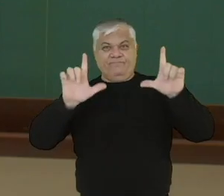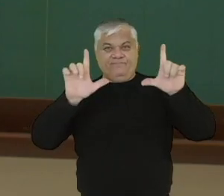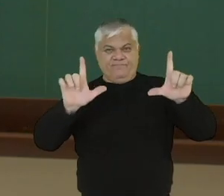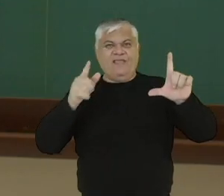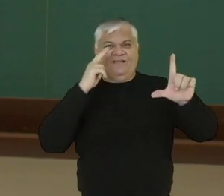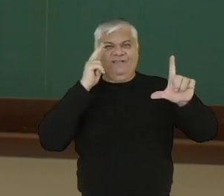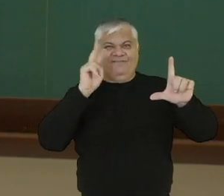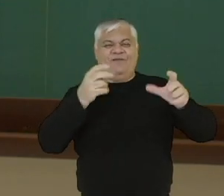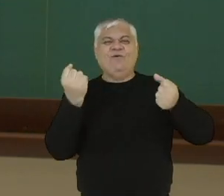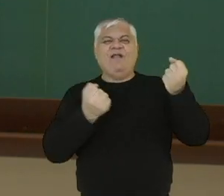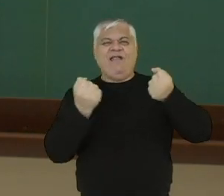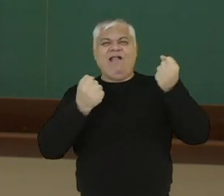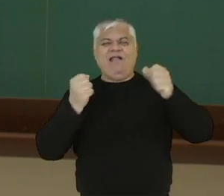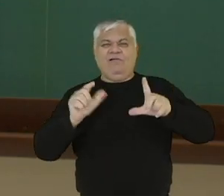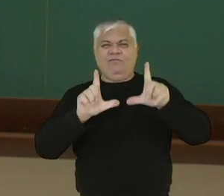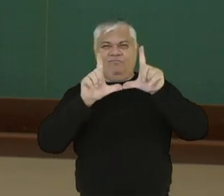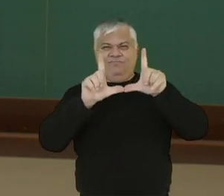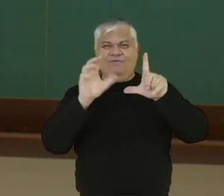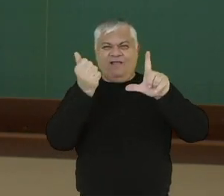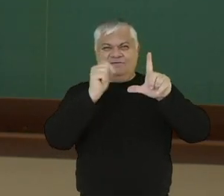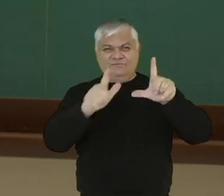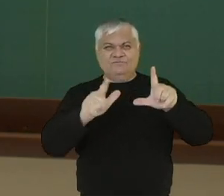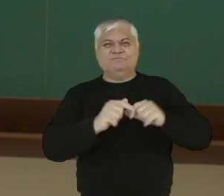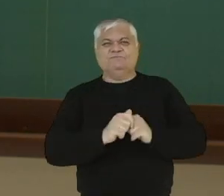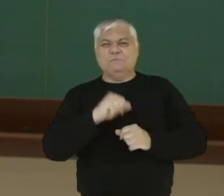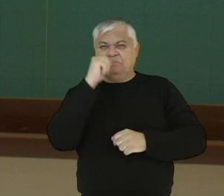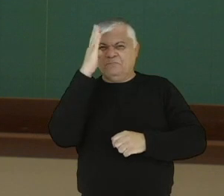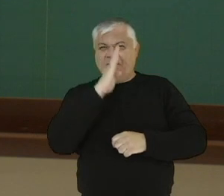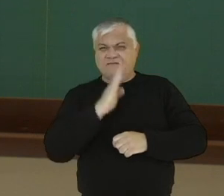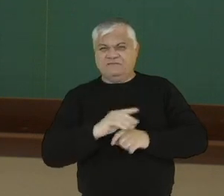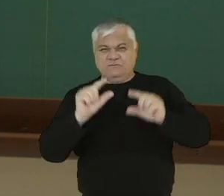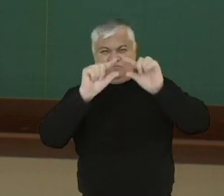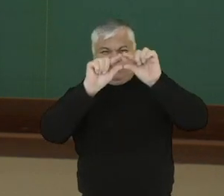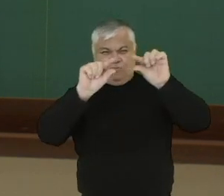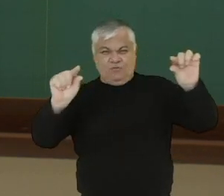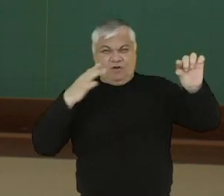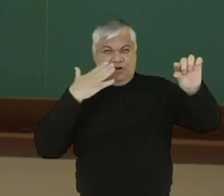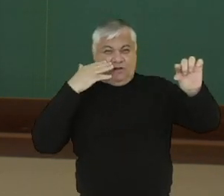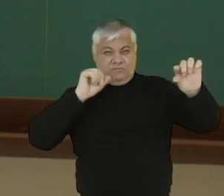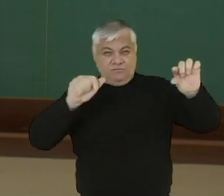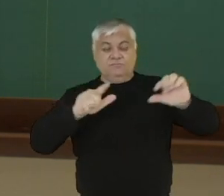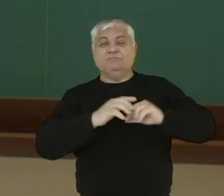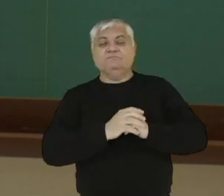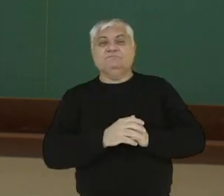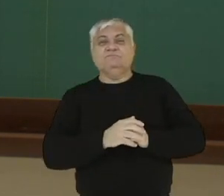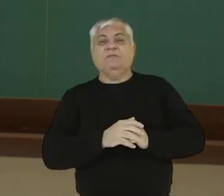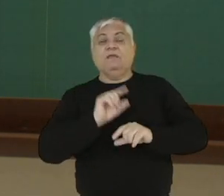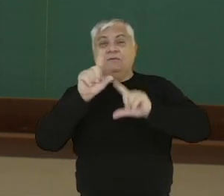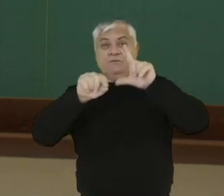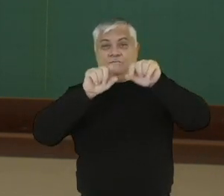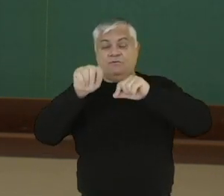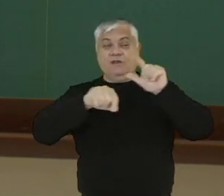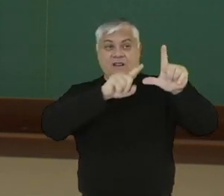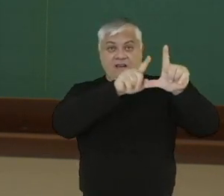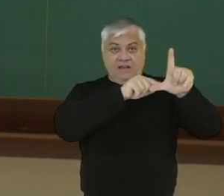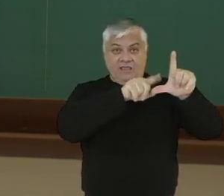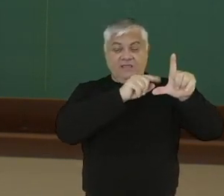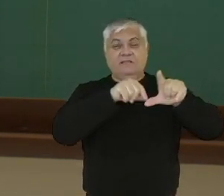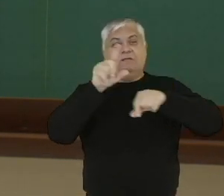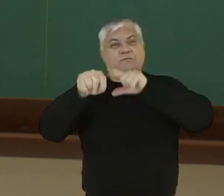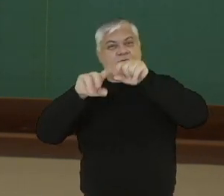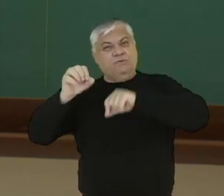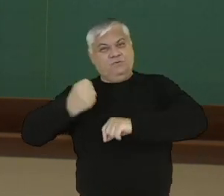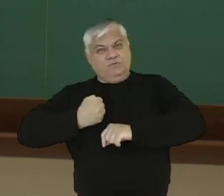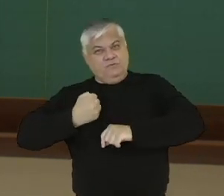já viu uma plaquinha assim em algum carro, não é? E nós temos a escolha das letras e nós temos a escolha dos algarismos. Lembre-se que eu